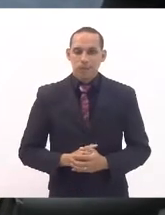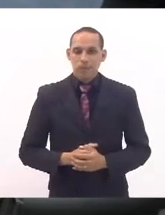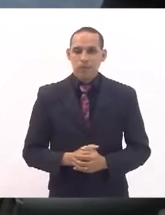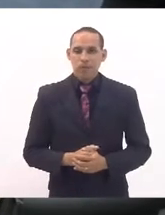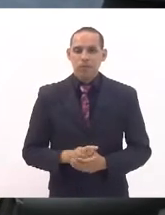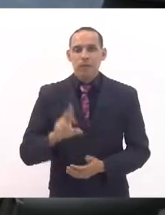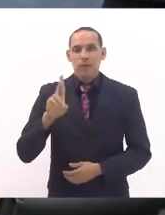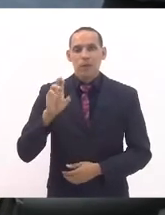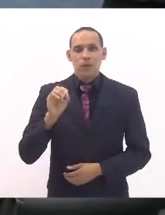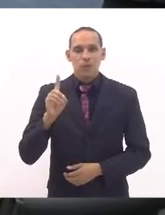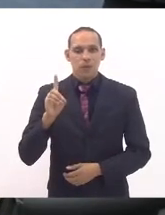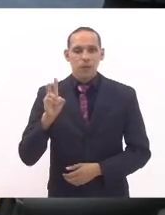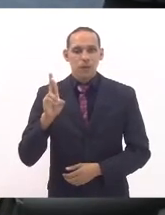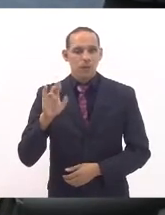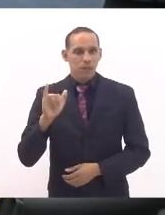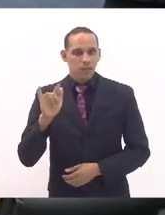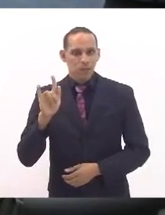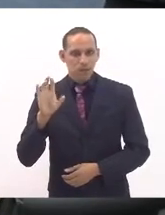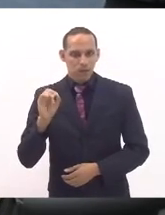Rodrigo Amorim.